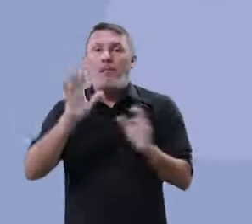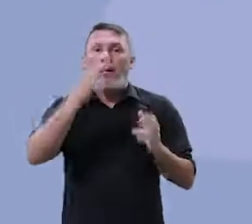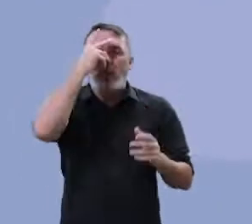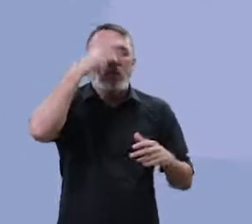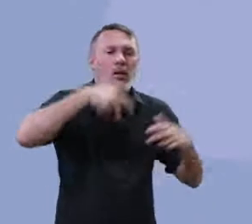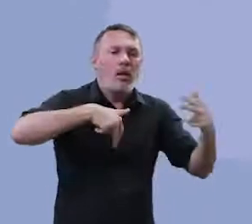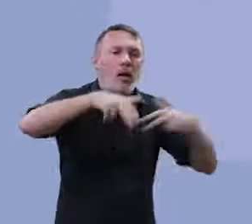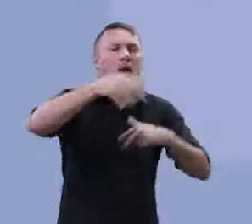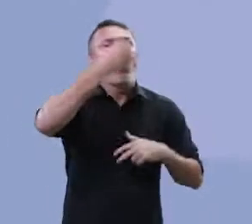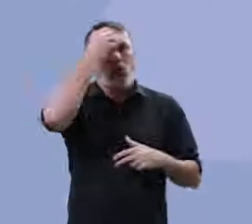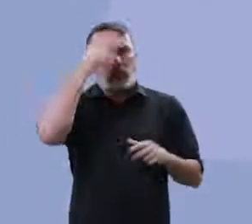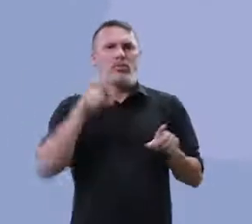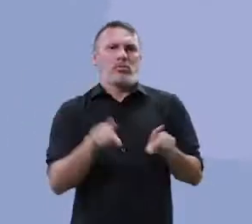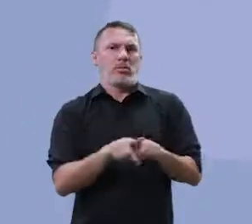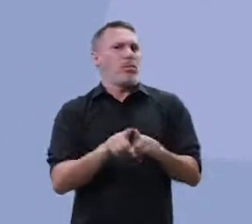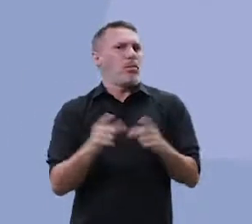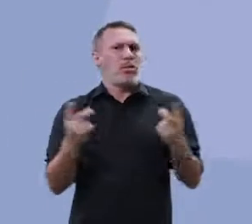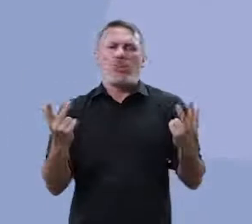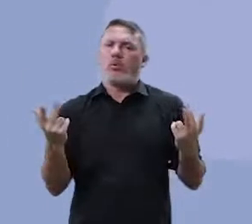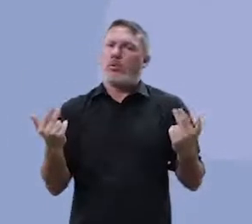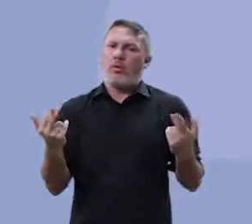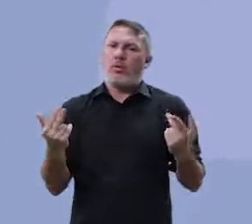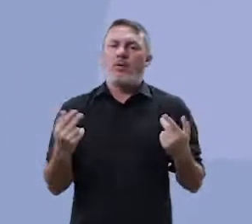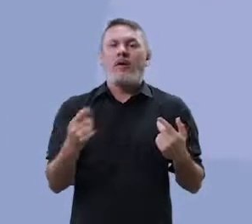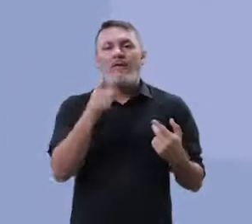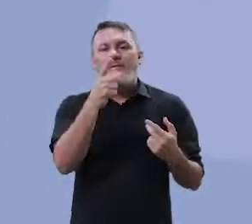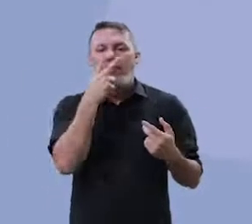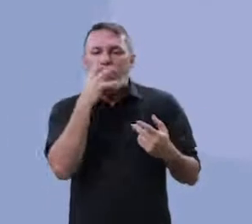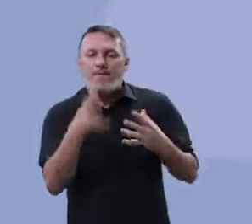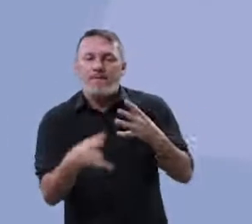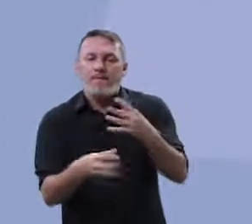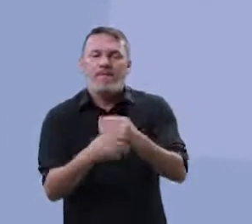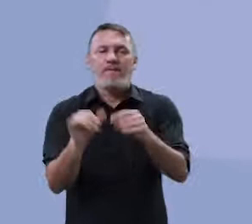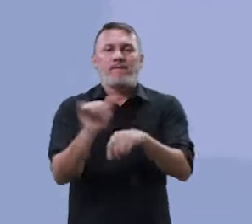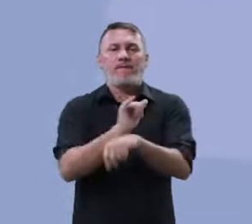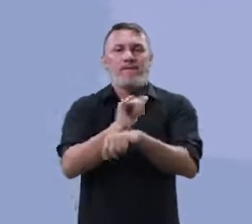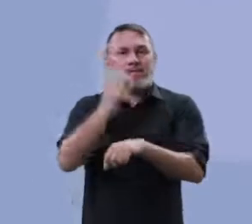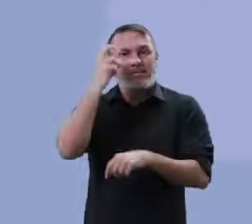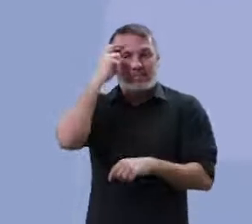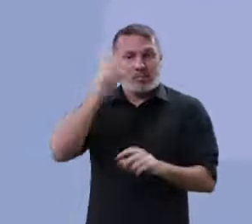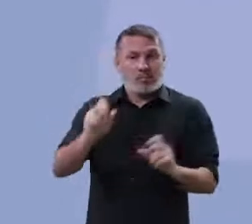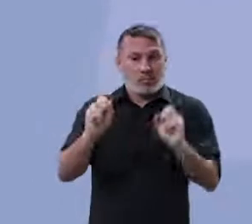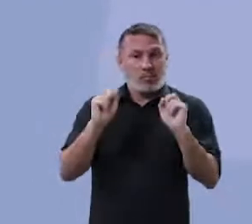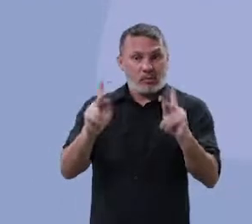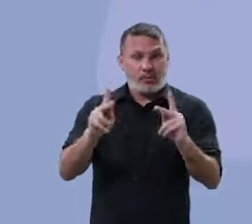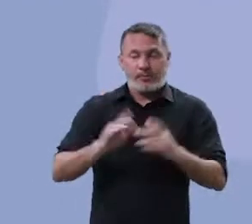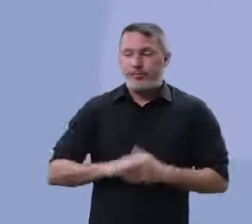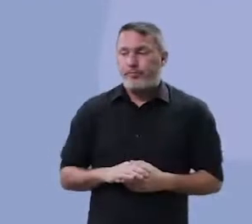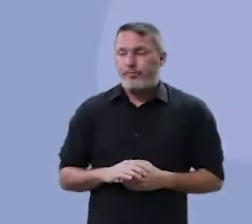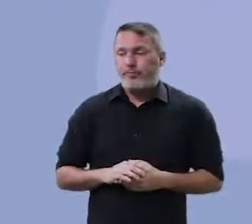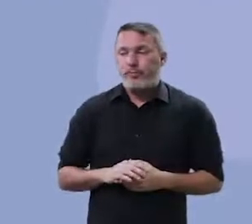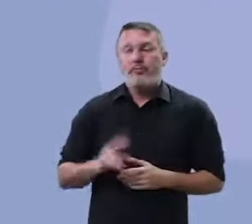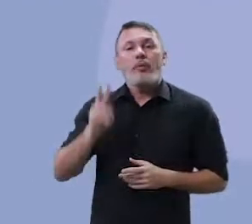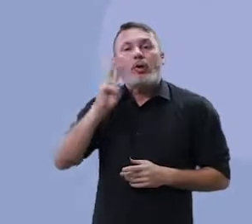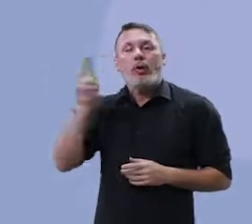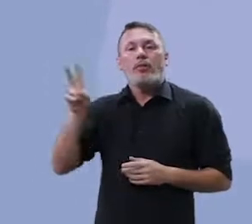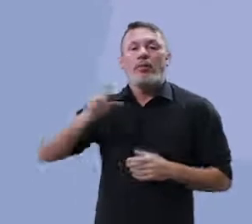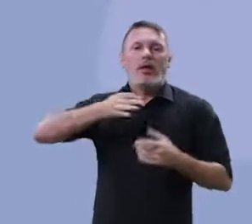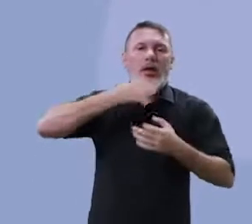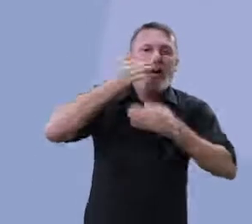mas o pedestre também tem sua culpa. Olha como que é argumentar diferente, de uma forma mais inteligente. Ok? Olha lá